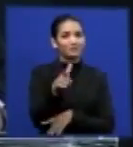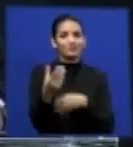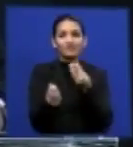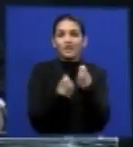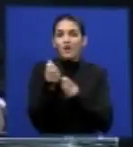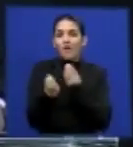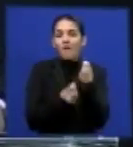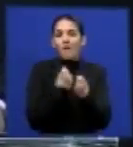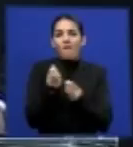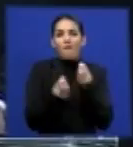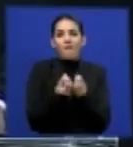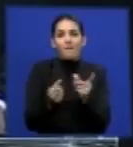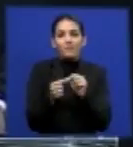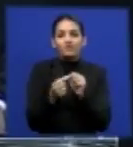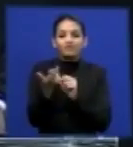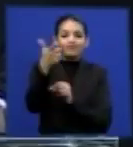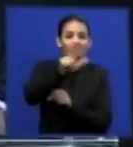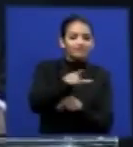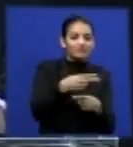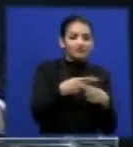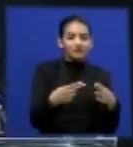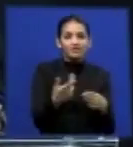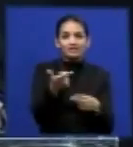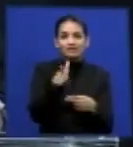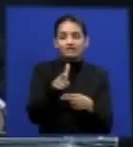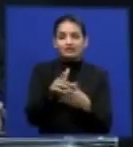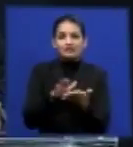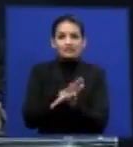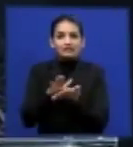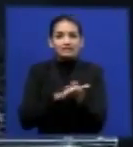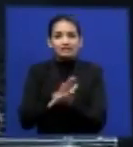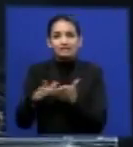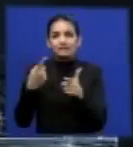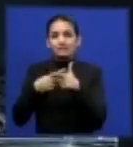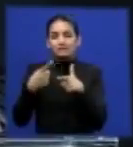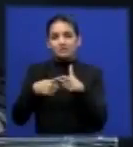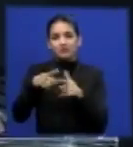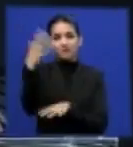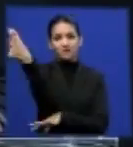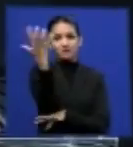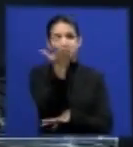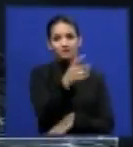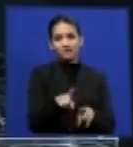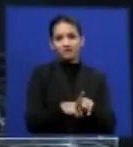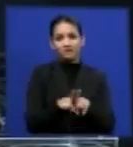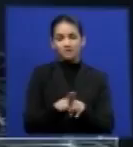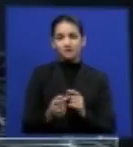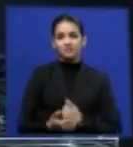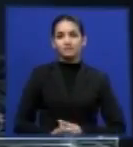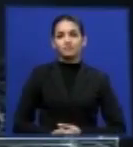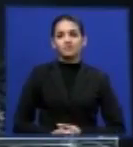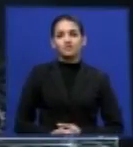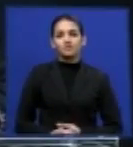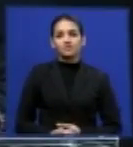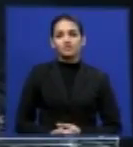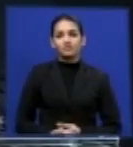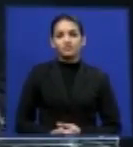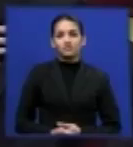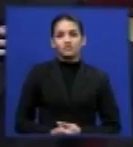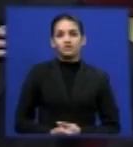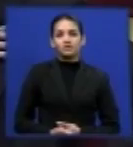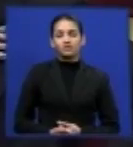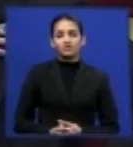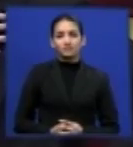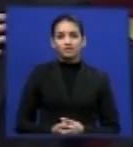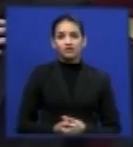nenhuma dessas soluções que tenha emissões zero, que cause dano zero ao meio ambiente. O